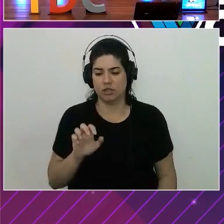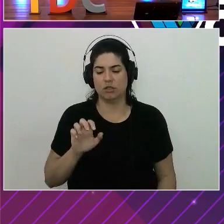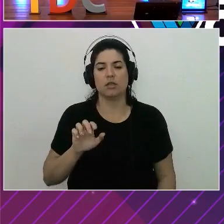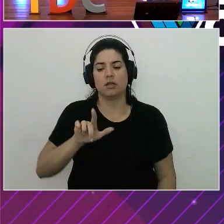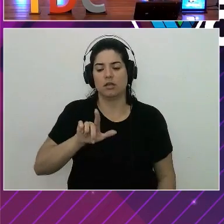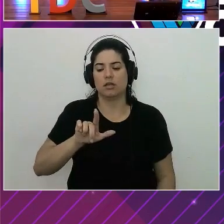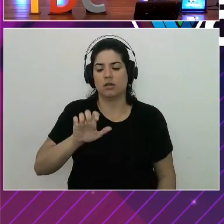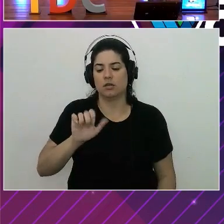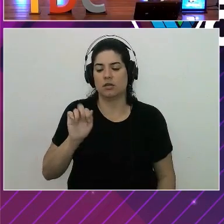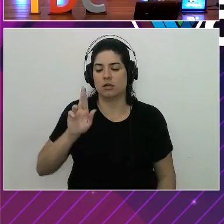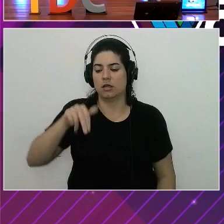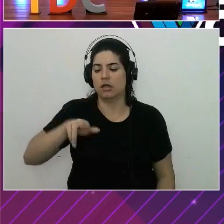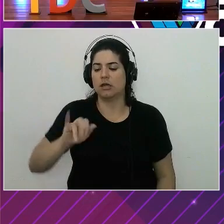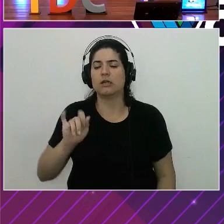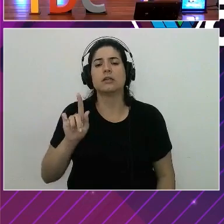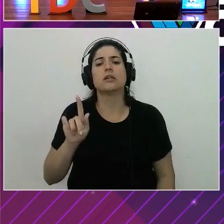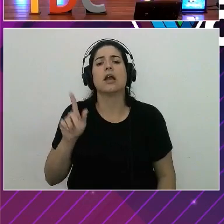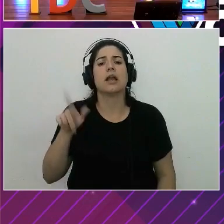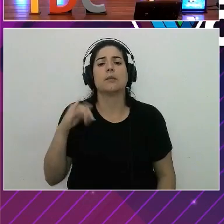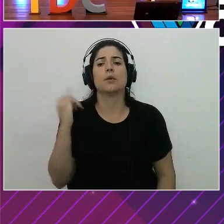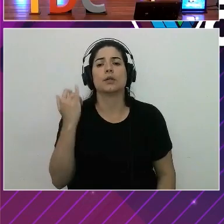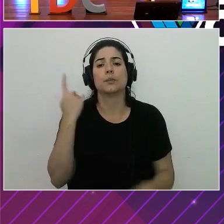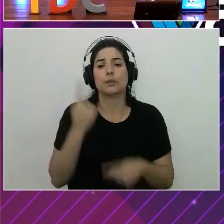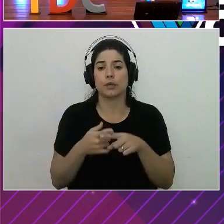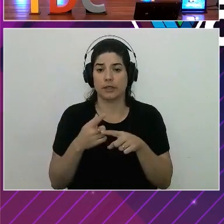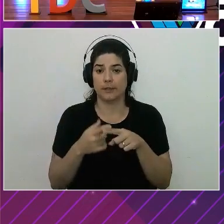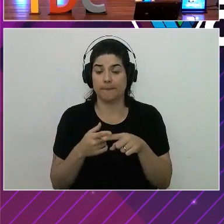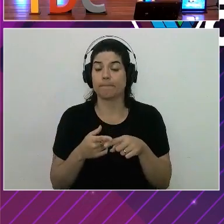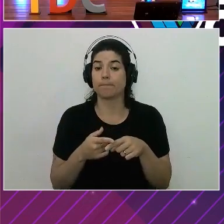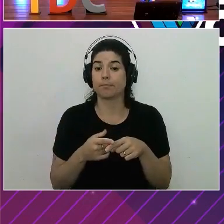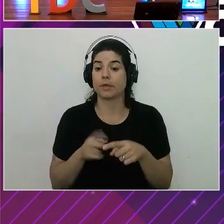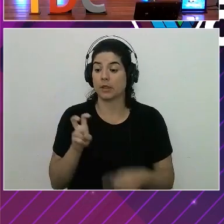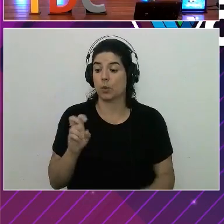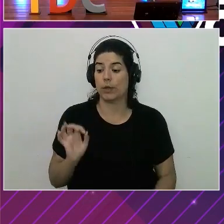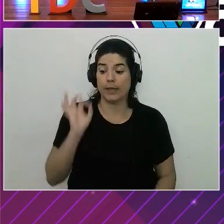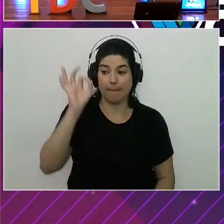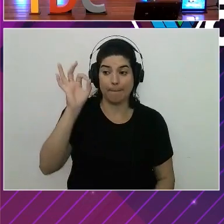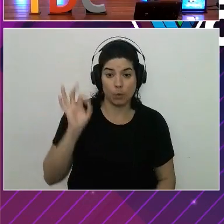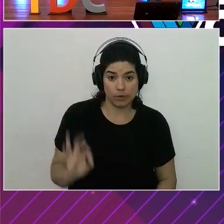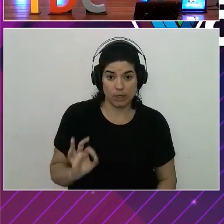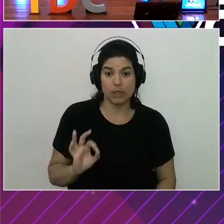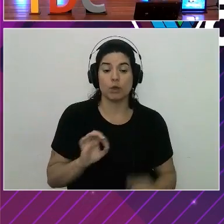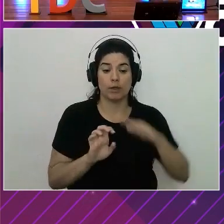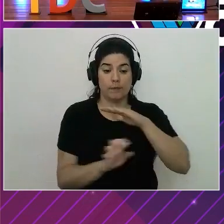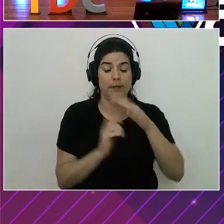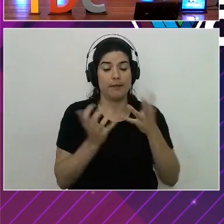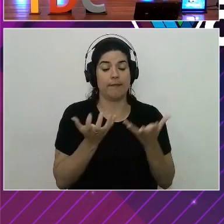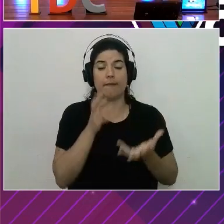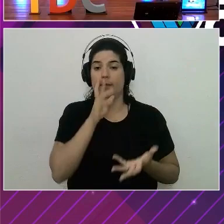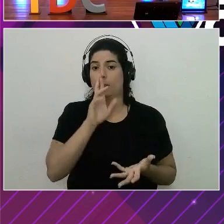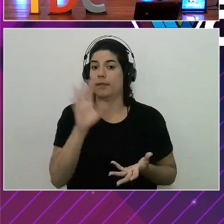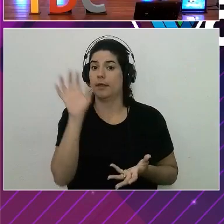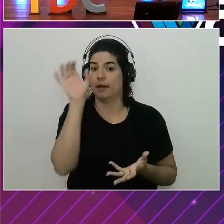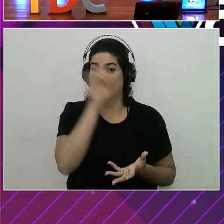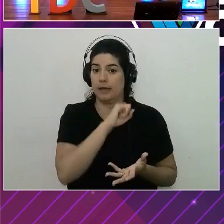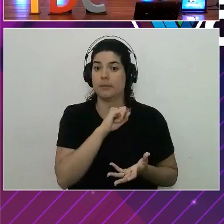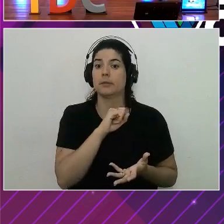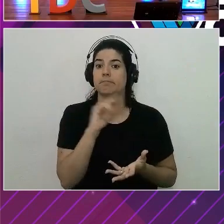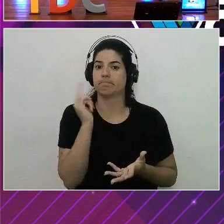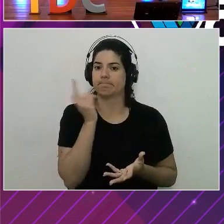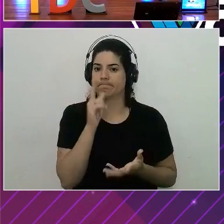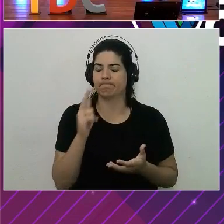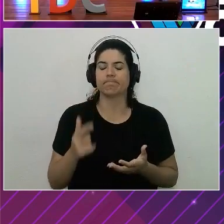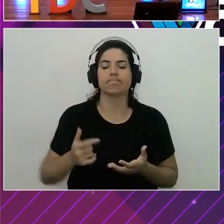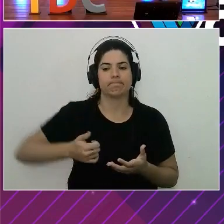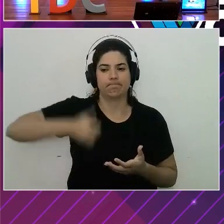Bom, 50% das organizações querem ter respostas mais rápidas. Isso faz com que eu fique à frente dos meus competidores. Certo?